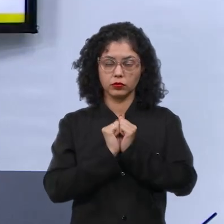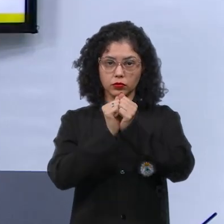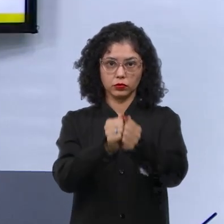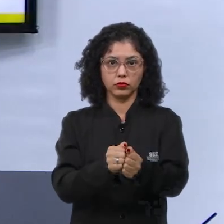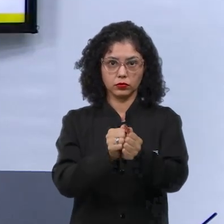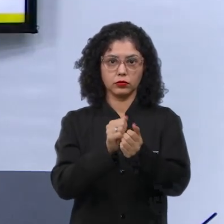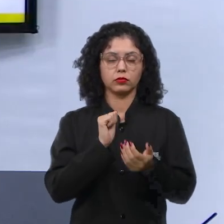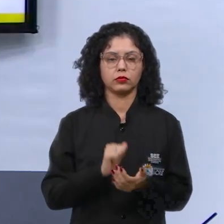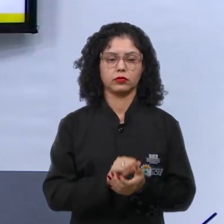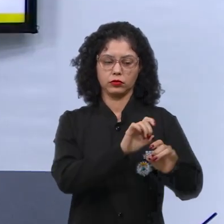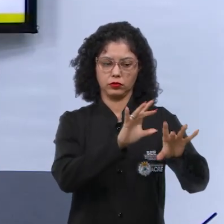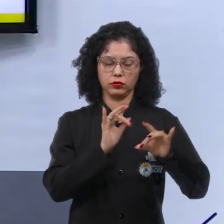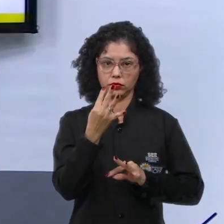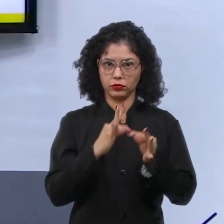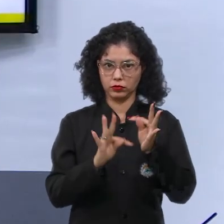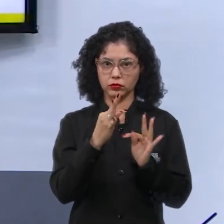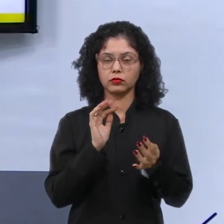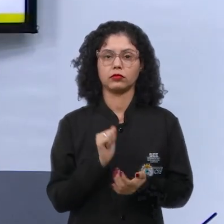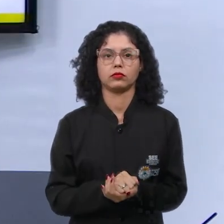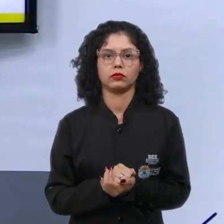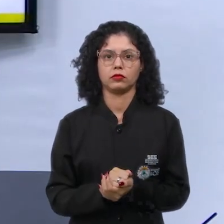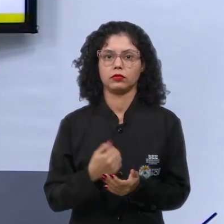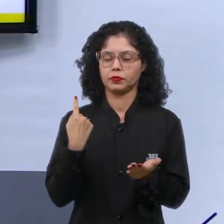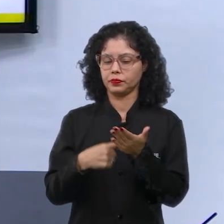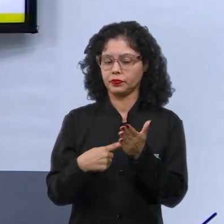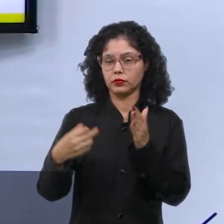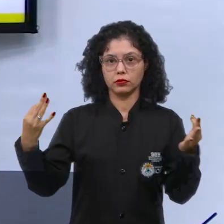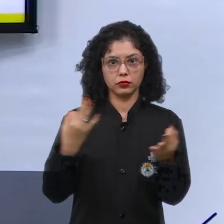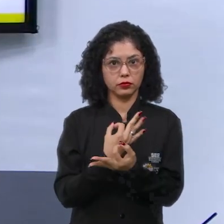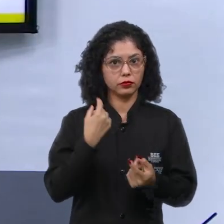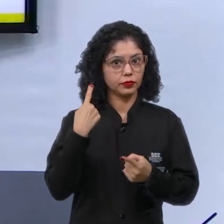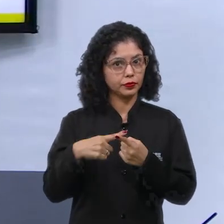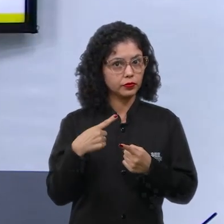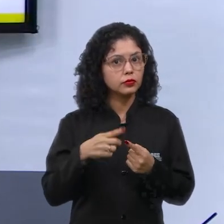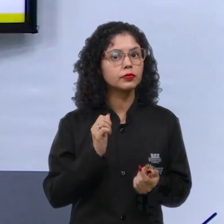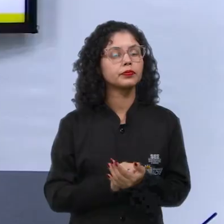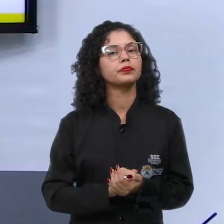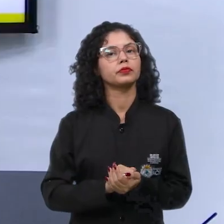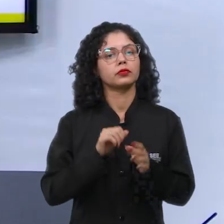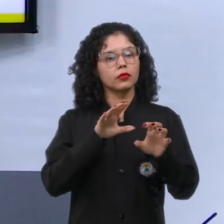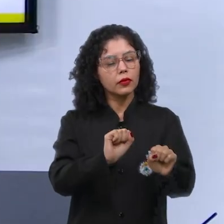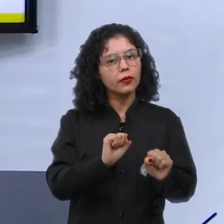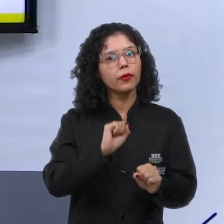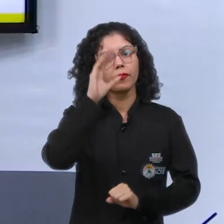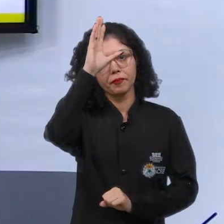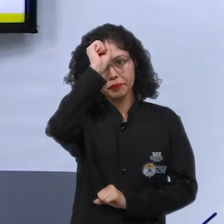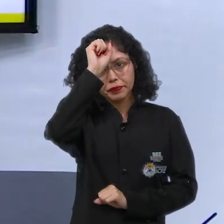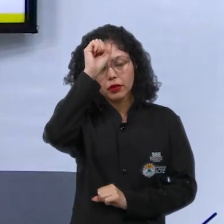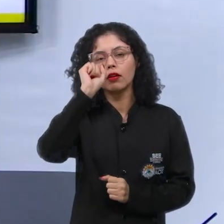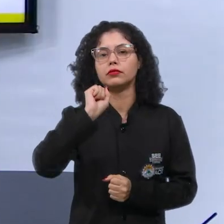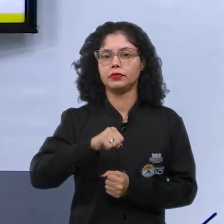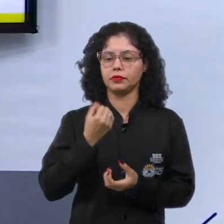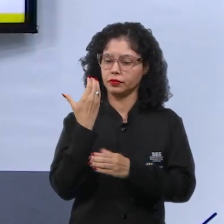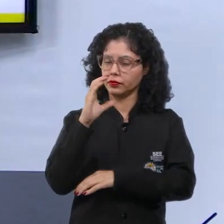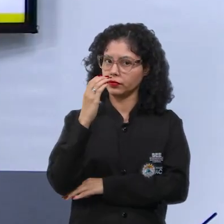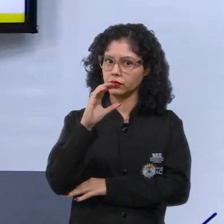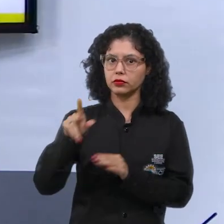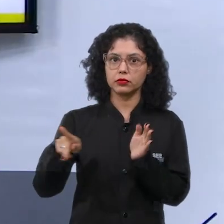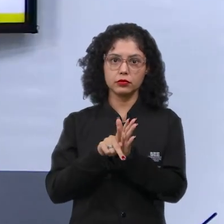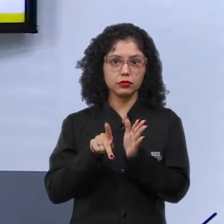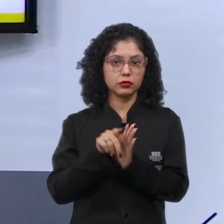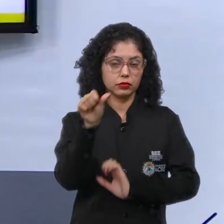com tecnologia. São uma combinação perfeita. Por quê? Porque elas pegam os conhecimentos científicos